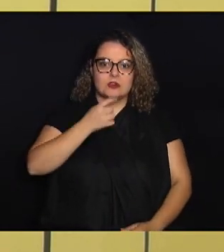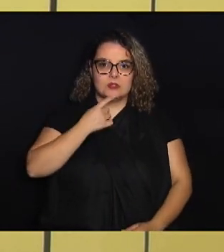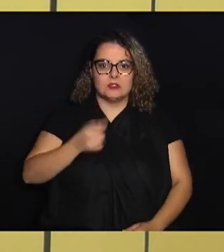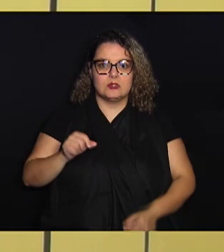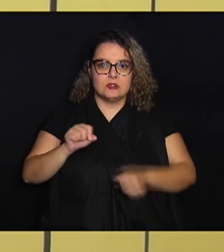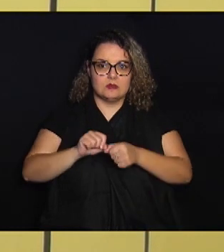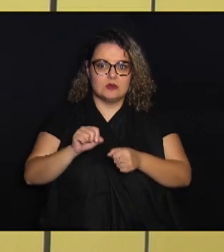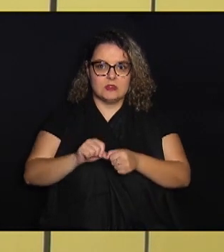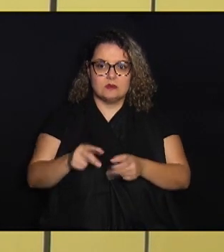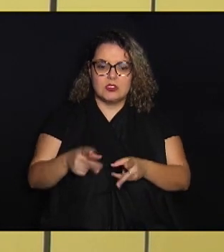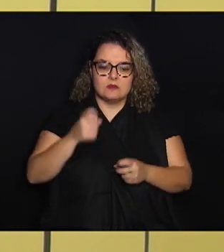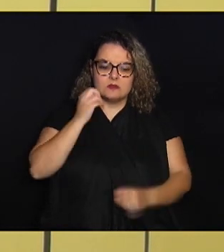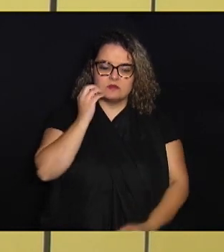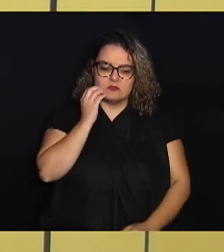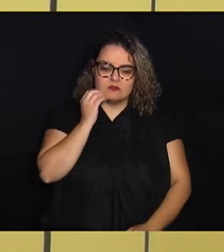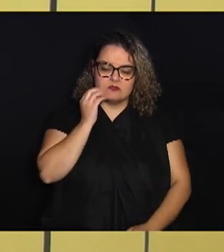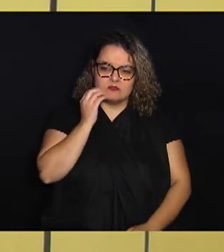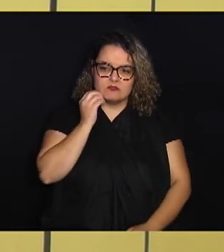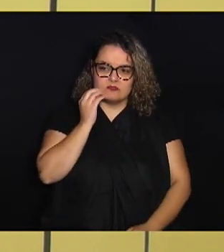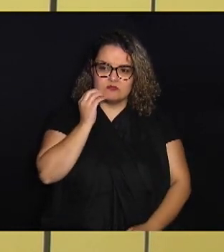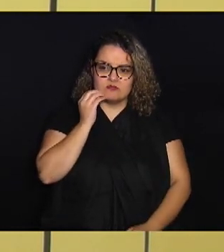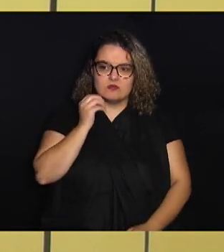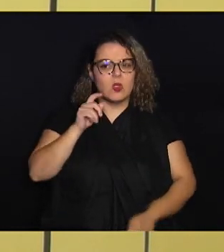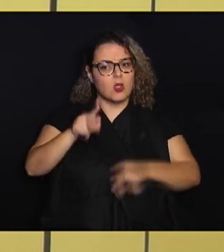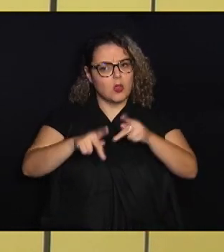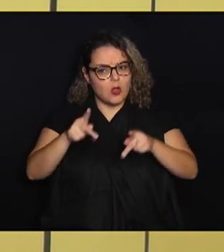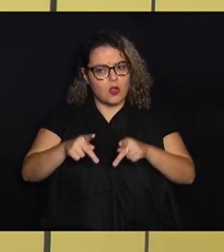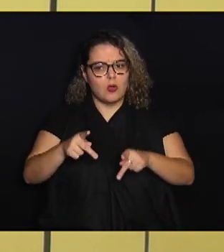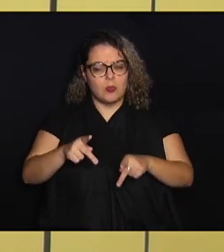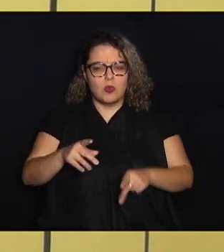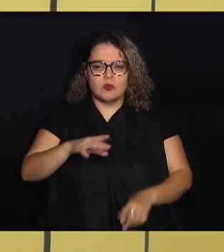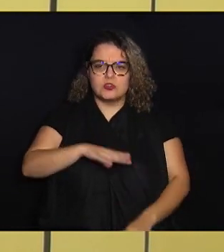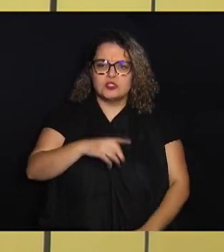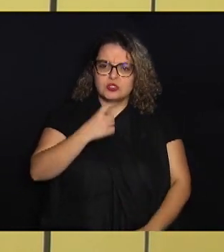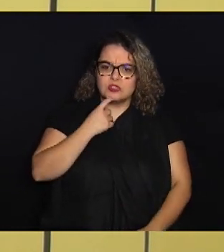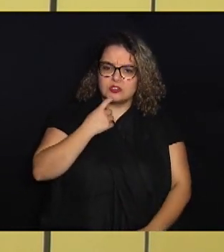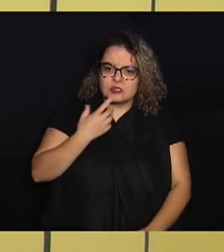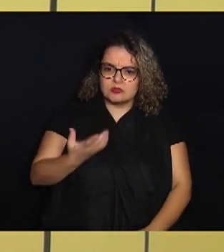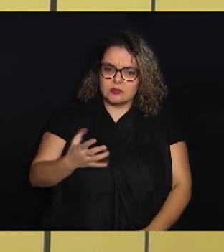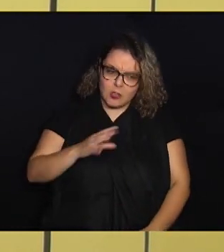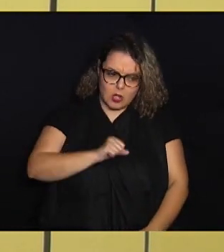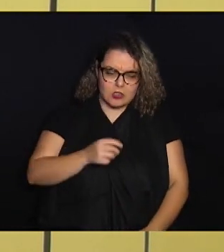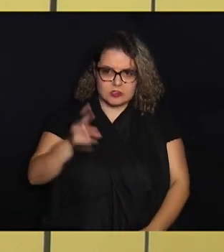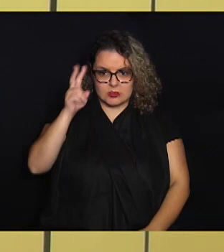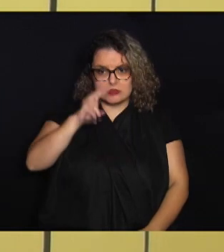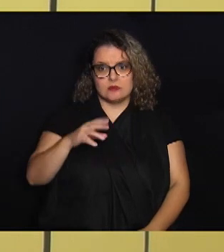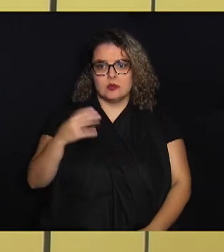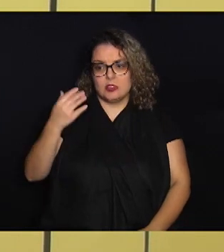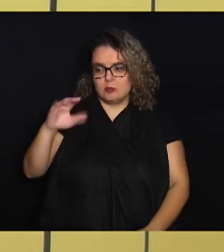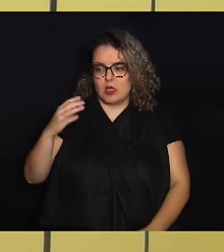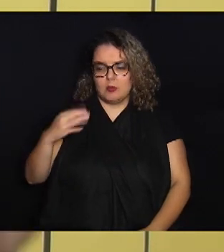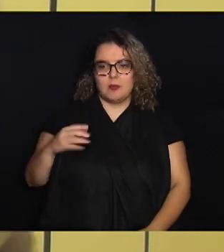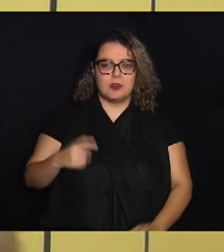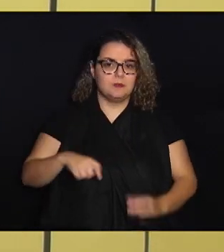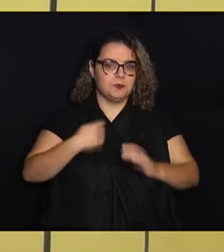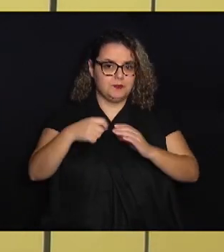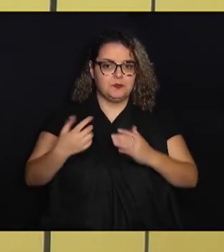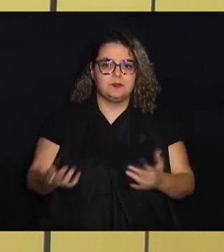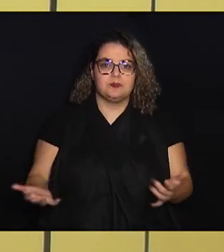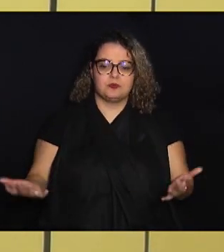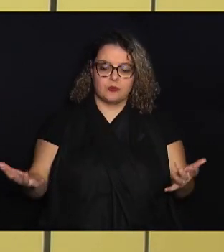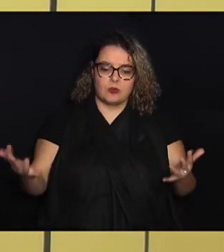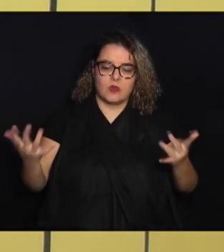e a gente percebeu que o povo de Campinas gosta da história da cidade. E a gente foi colocando mais vídeos e o povo foi